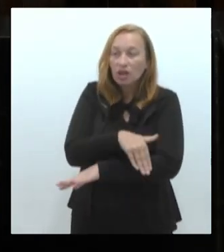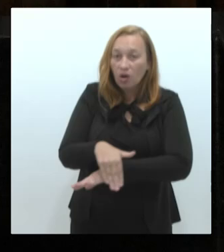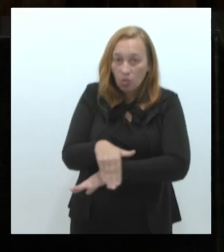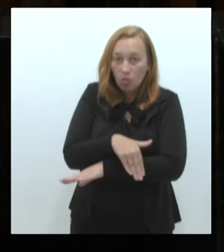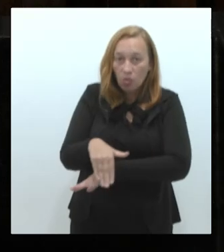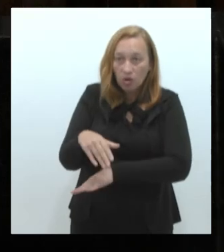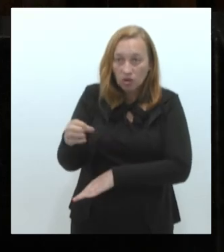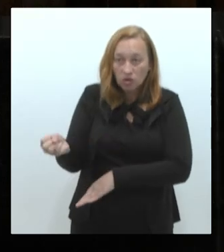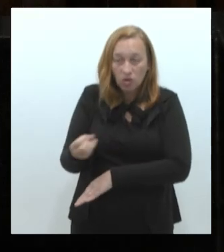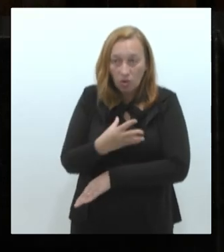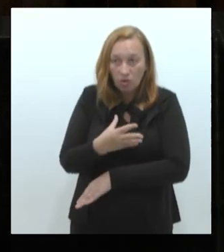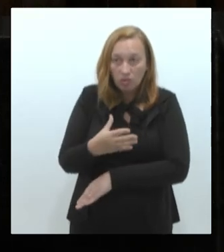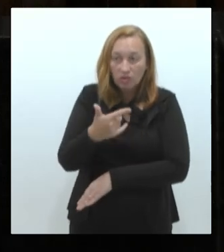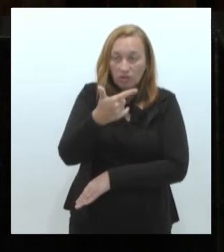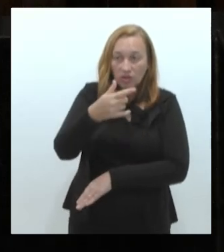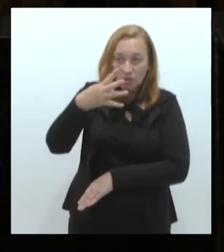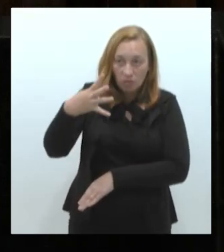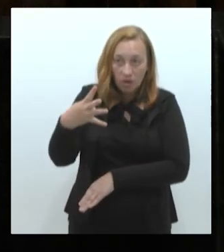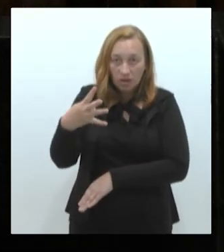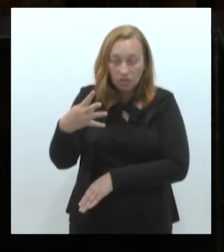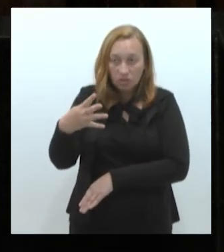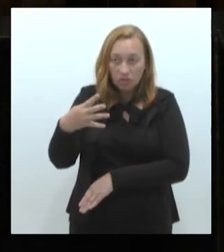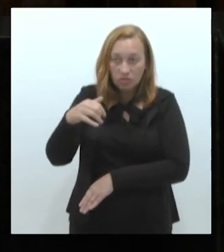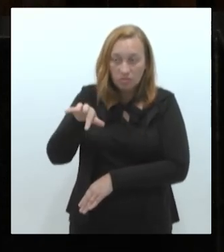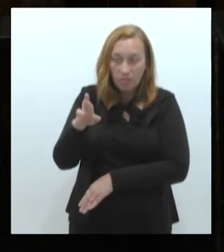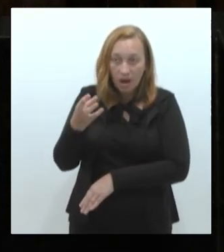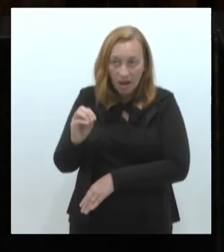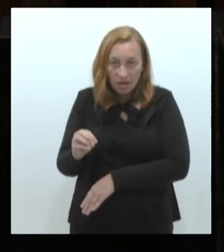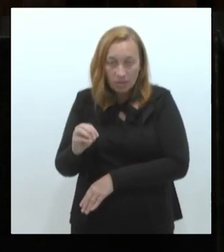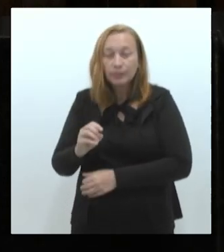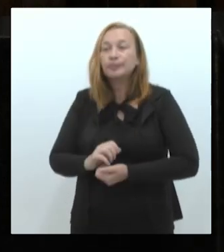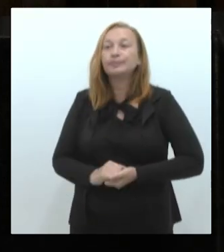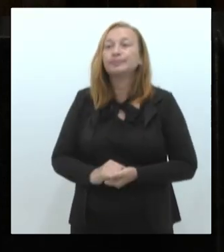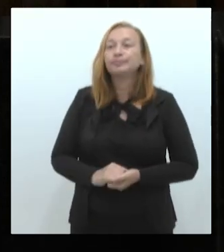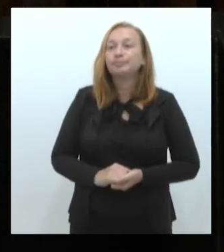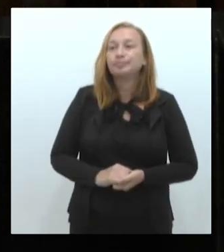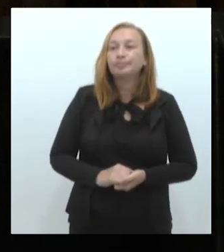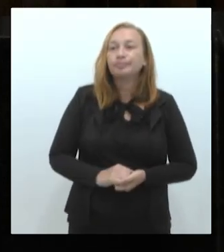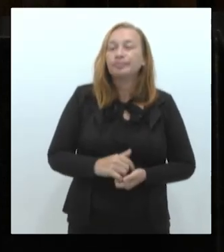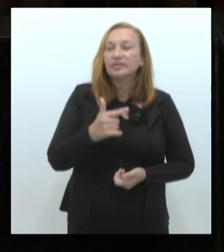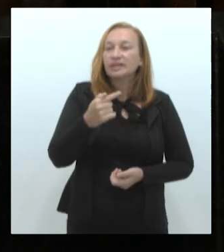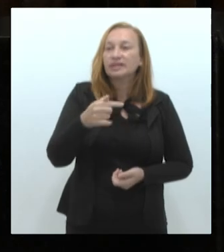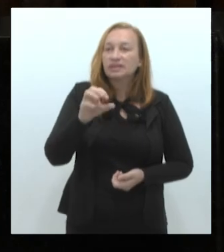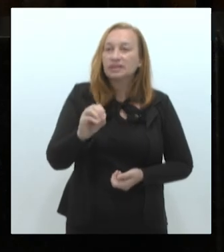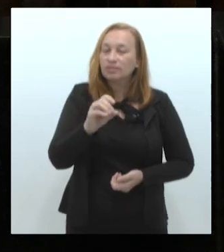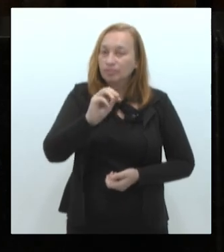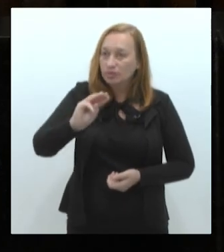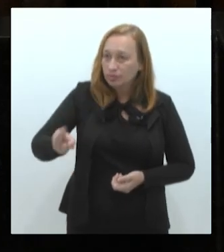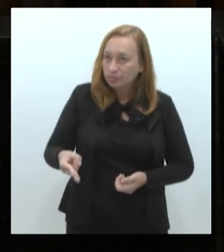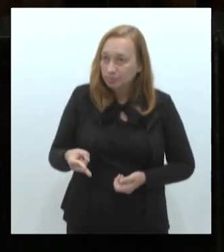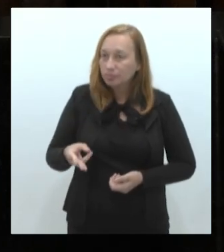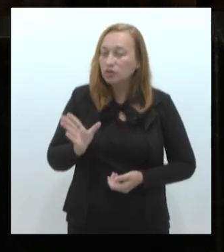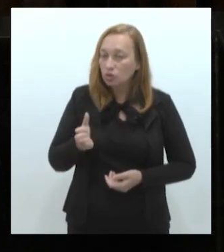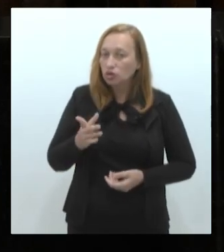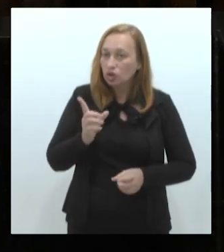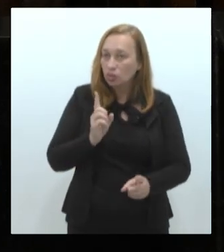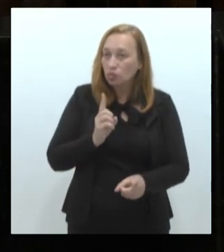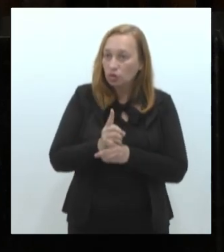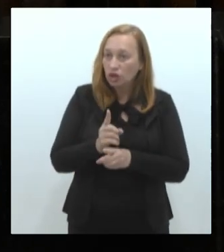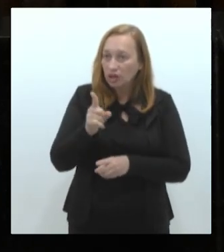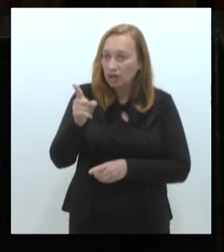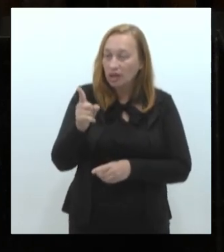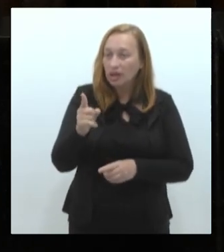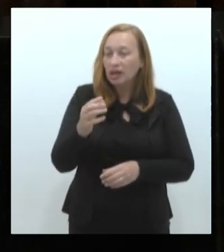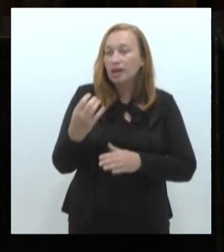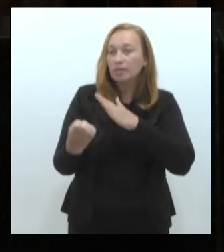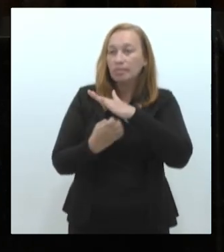da 24 de maio, da Rua Tereza, depois da chuva de 22, custou 70 milhões, e eu já descobri que a empresa lá é de